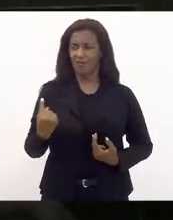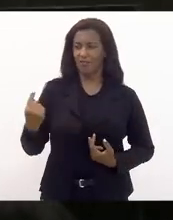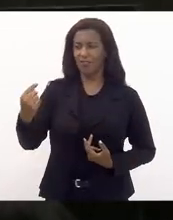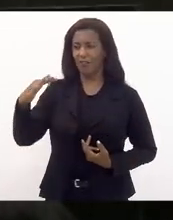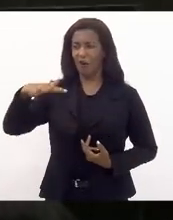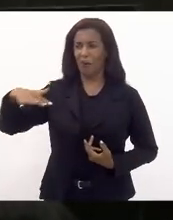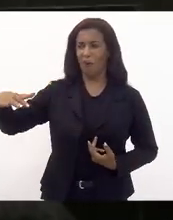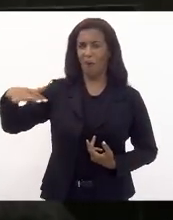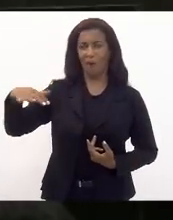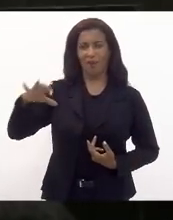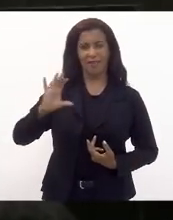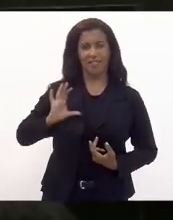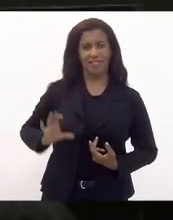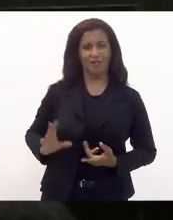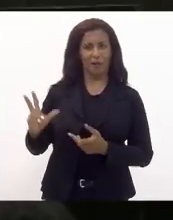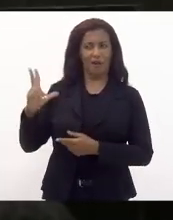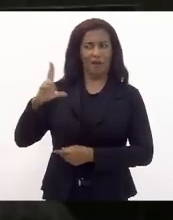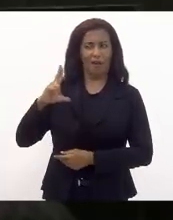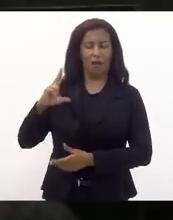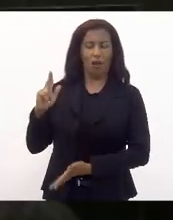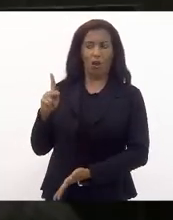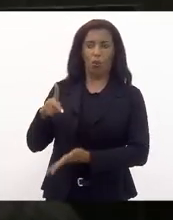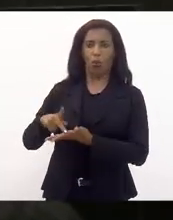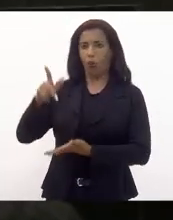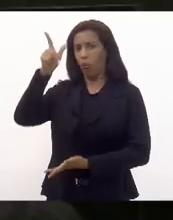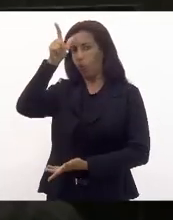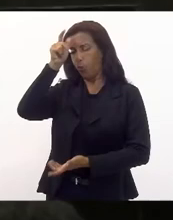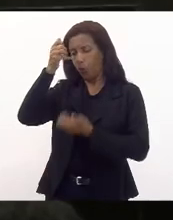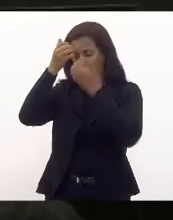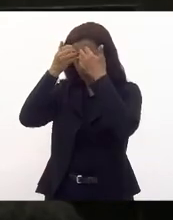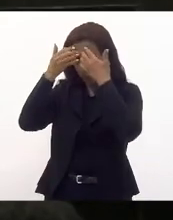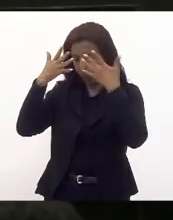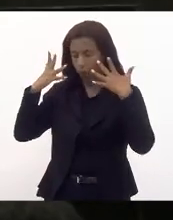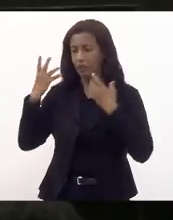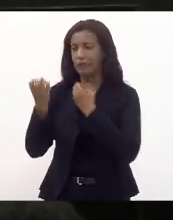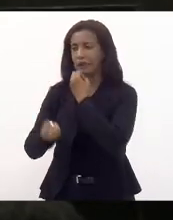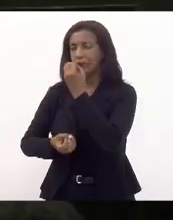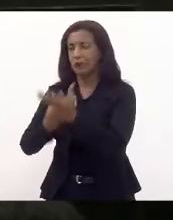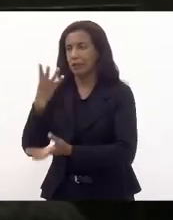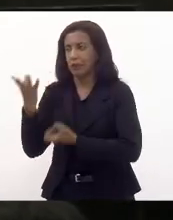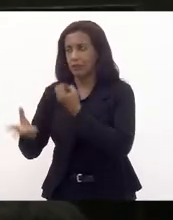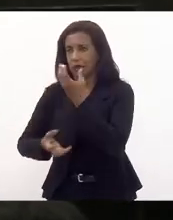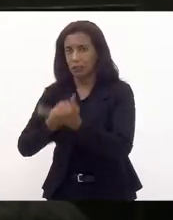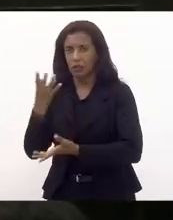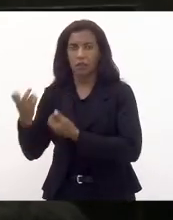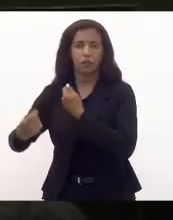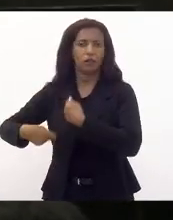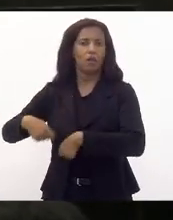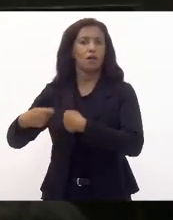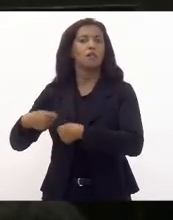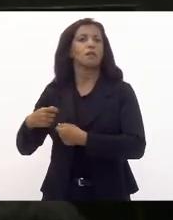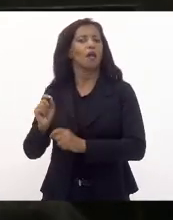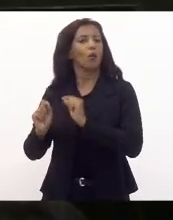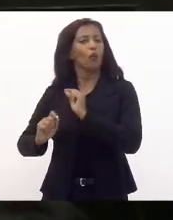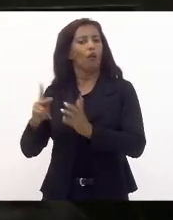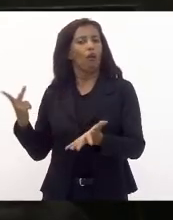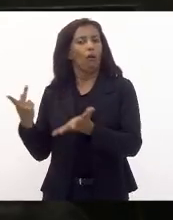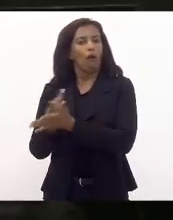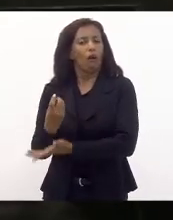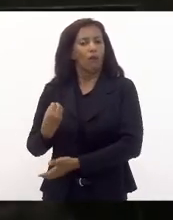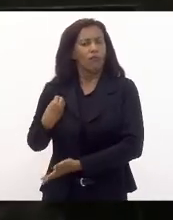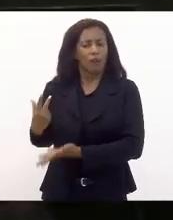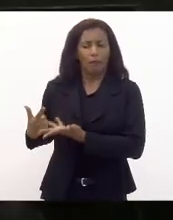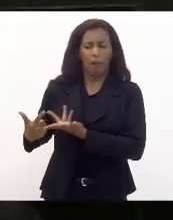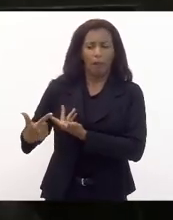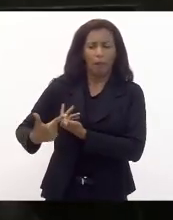para o ambiente civil e aí você pode verdadeiramente se abrir espuma suas necessidades Expo que tem acontecido